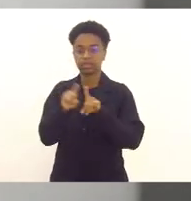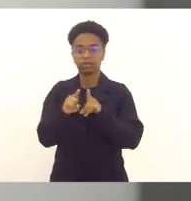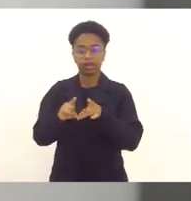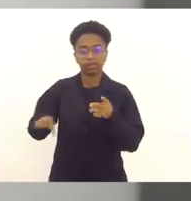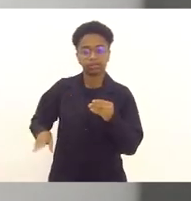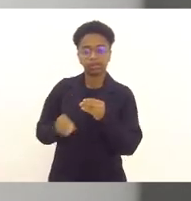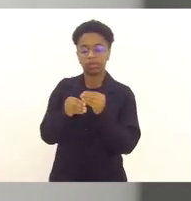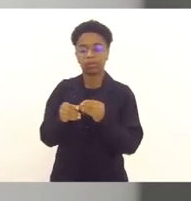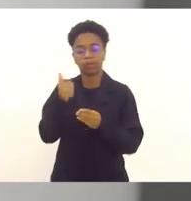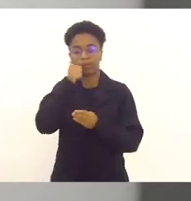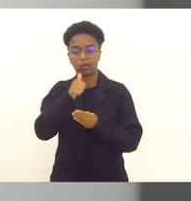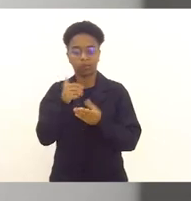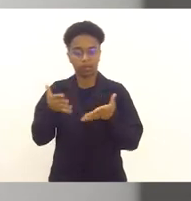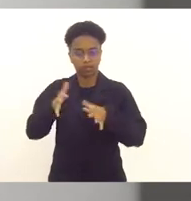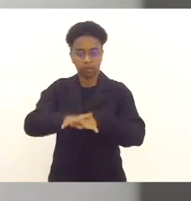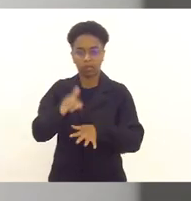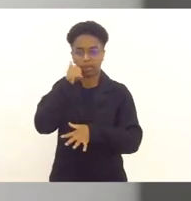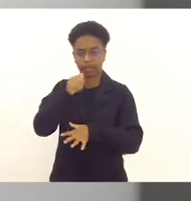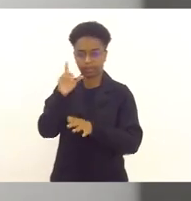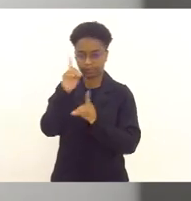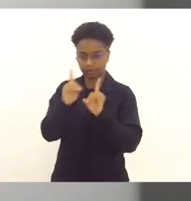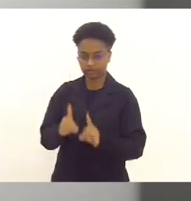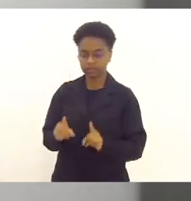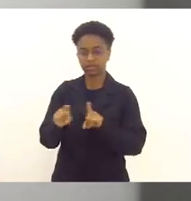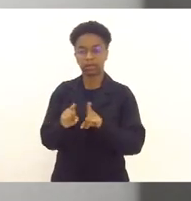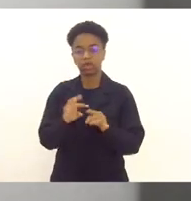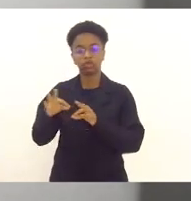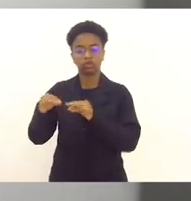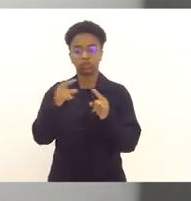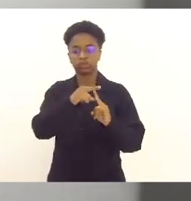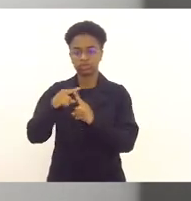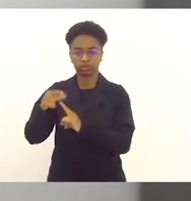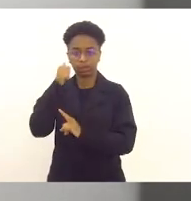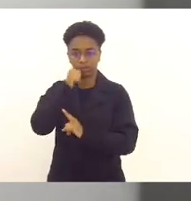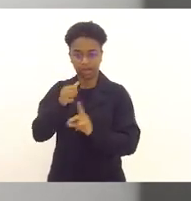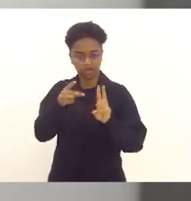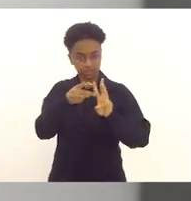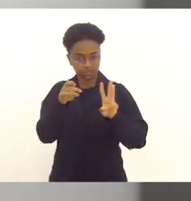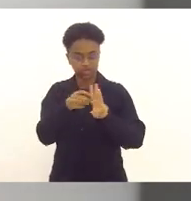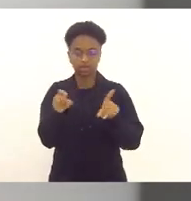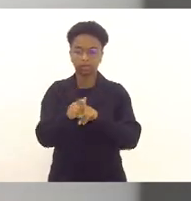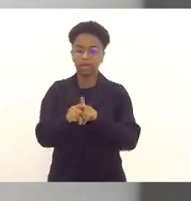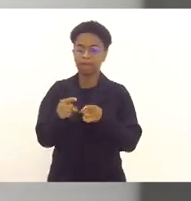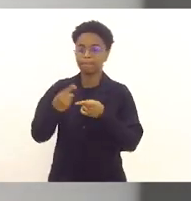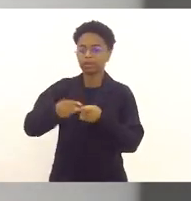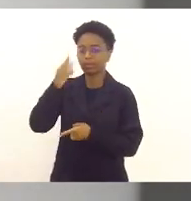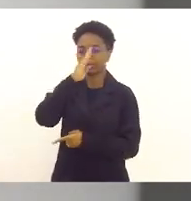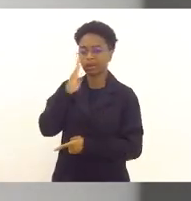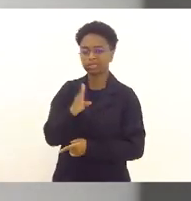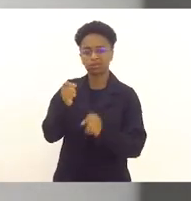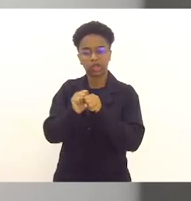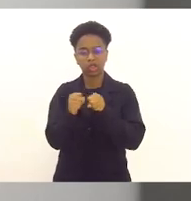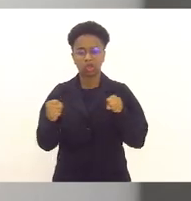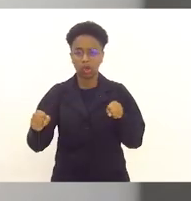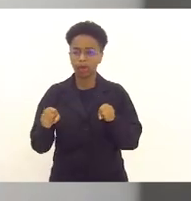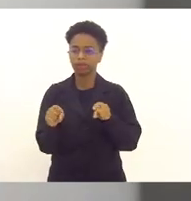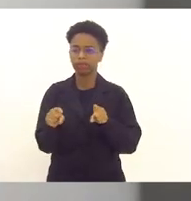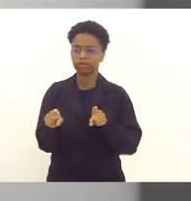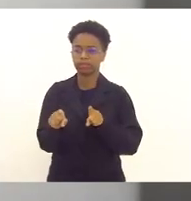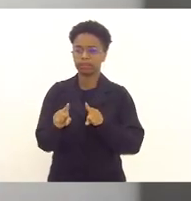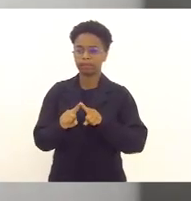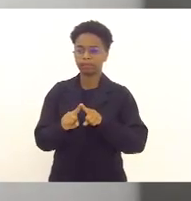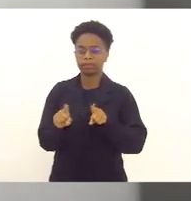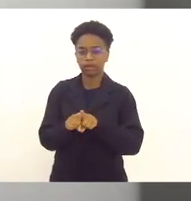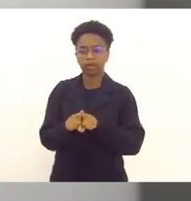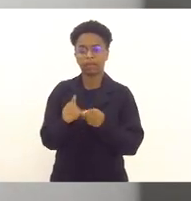inclua todos os tipos de mulheres né do nosso país as mulheres indígenas que é um país tão grande de dimensões continentais e que